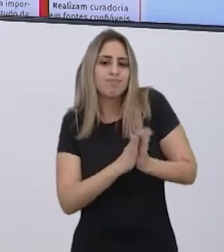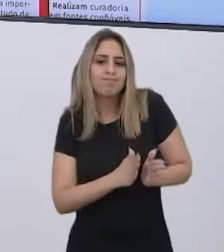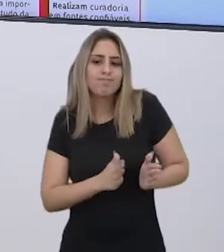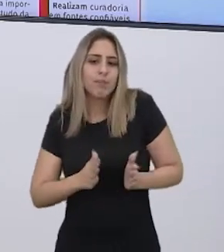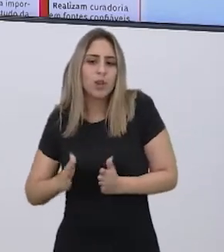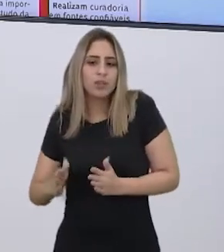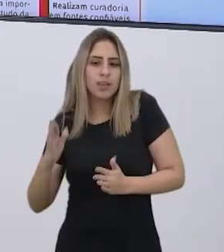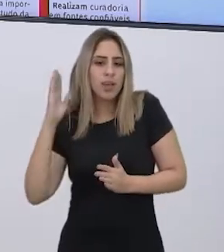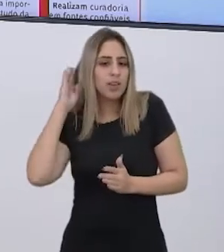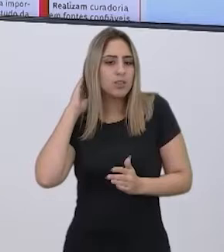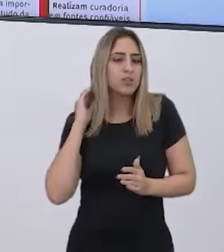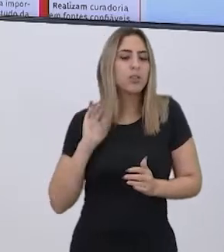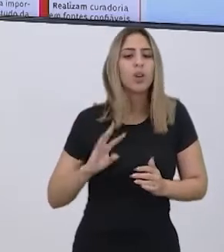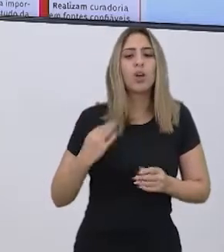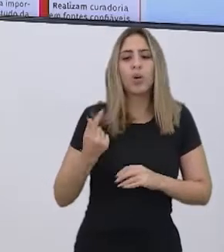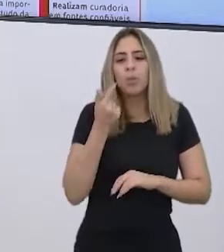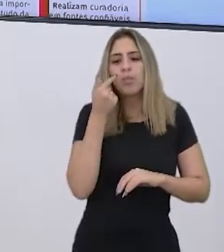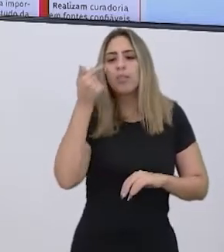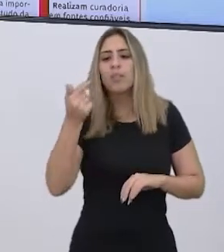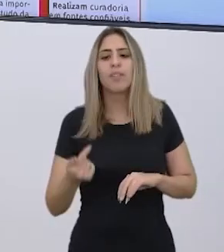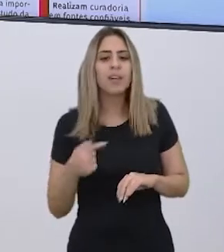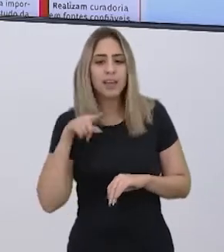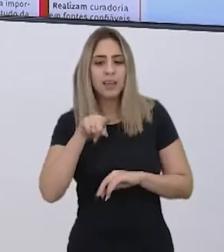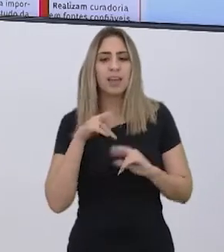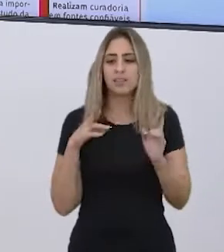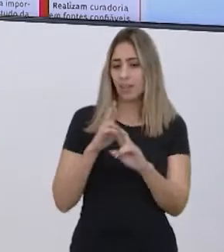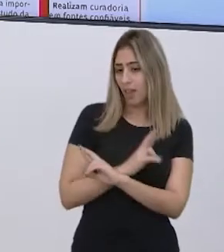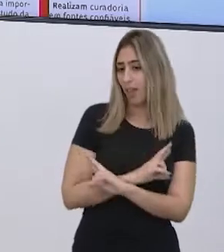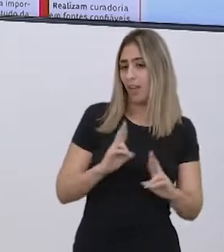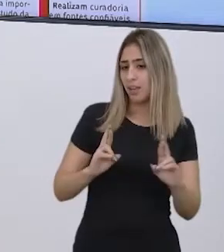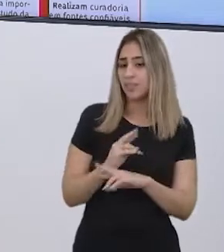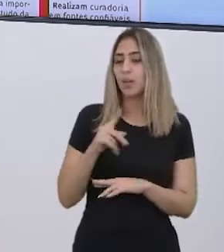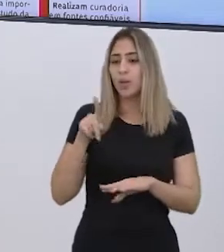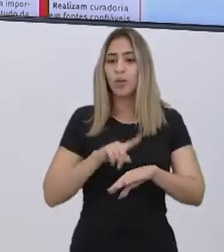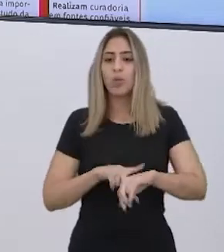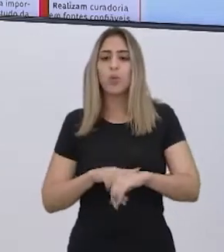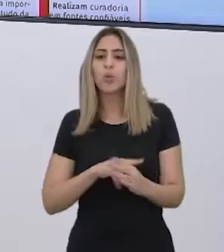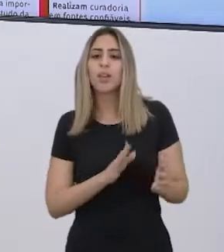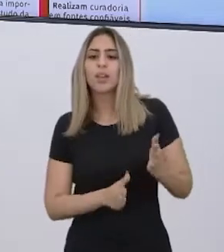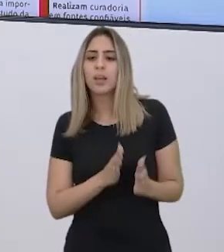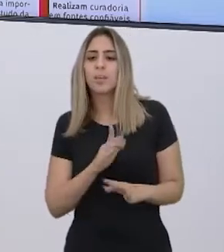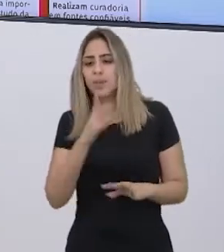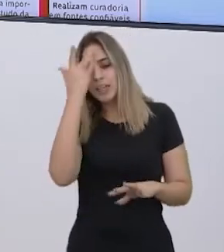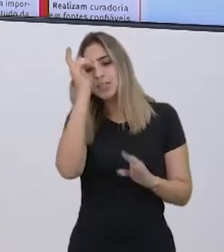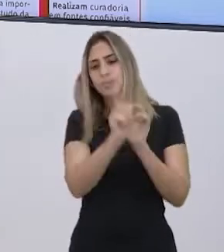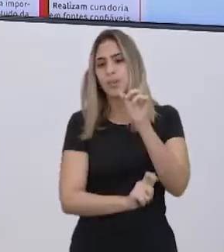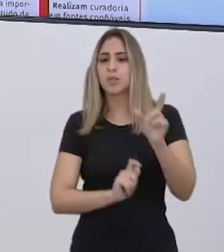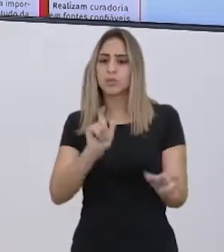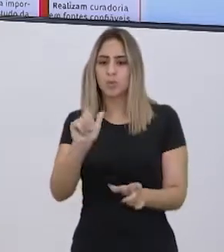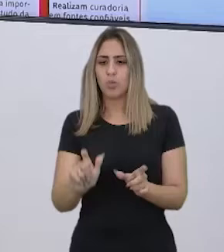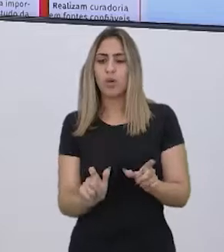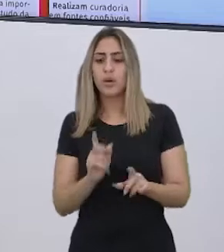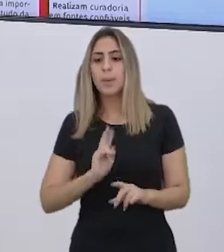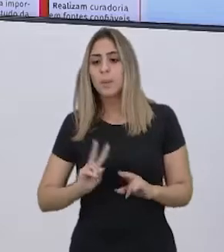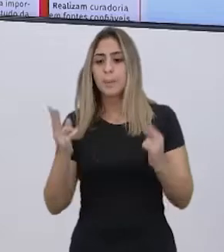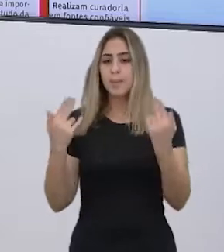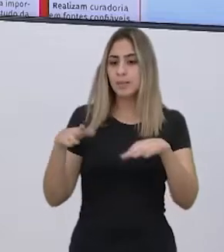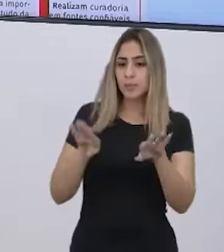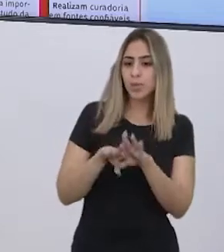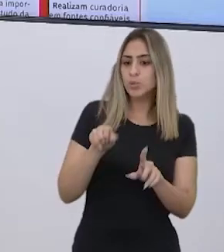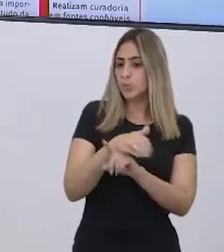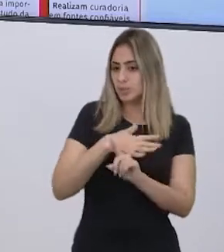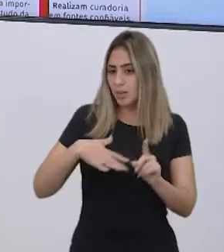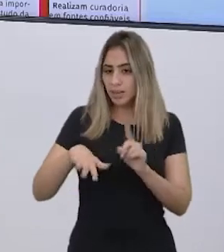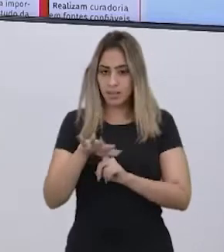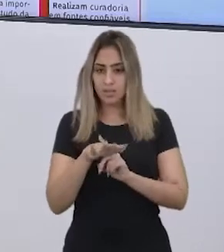processo, como a gente vai ver essas relações do tempo e das pessoas. Mesma coisa,